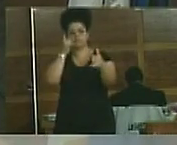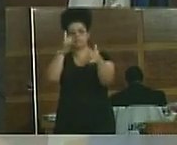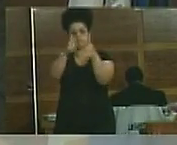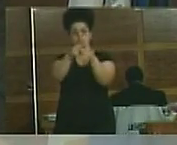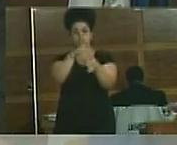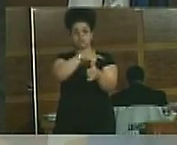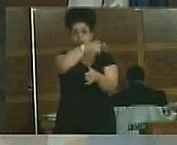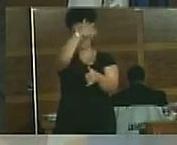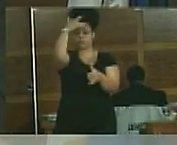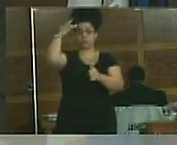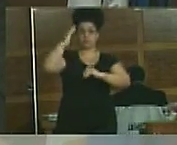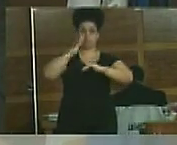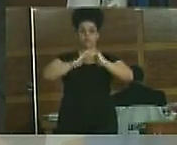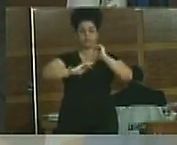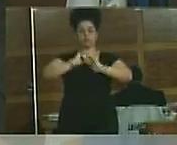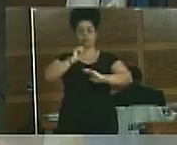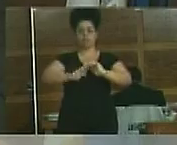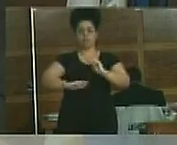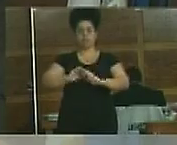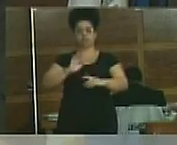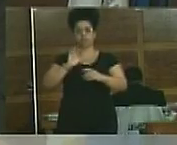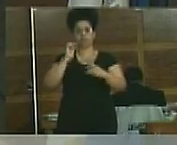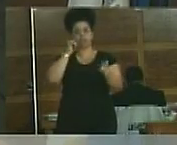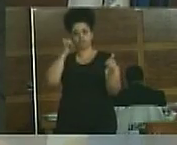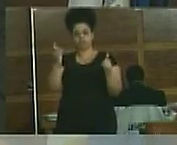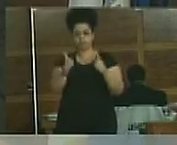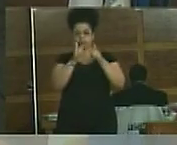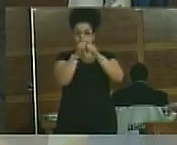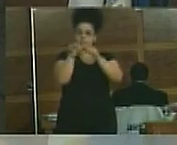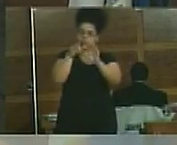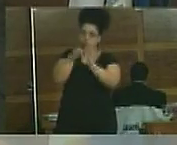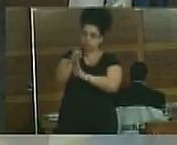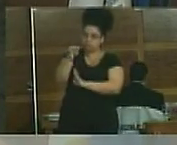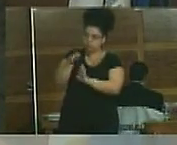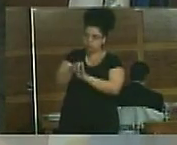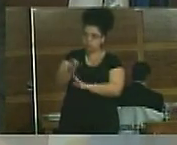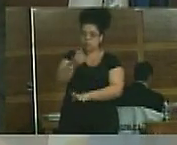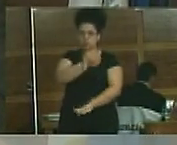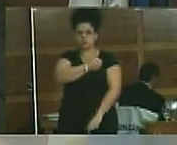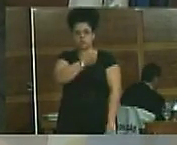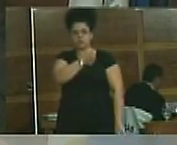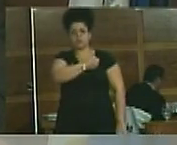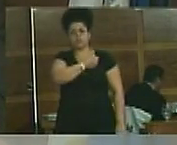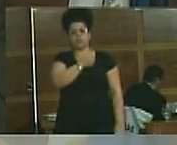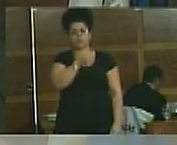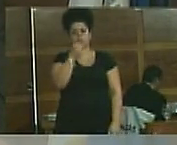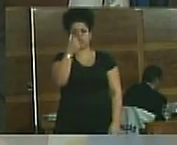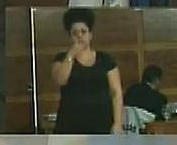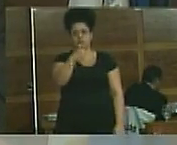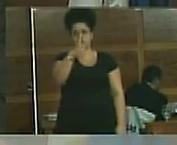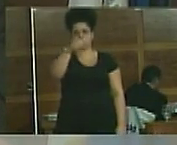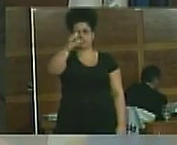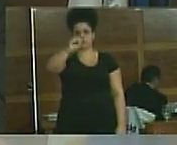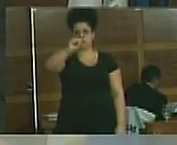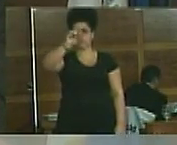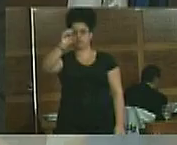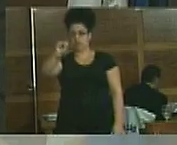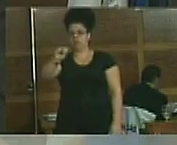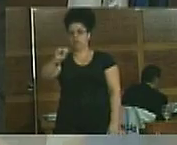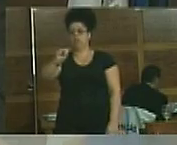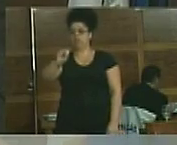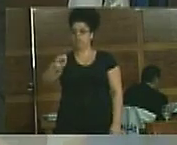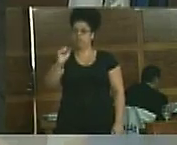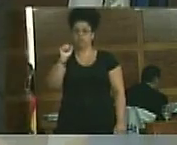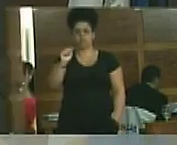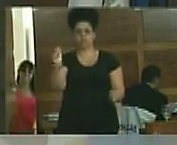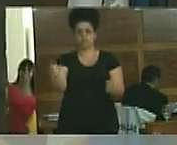pessoas profissionais, que podem estar ajudando de alguma maneira. Quem não sabe, é 188, tá